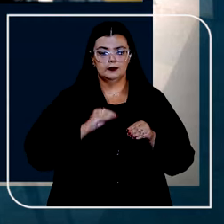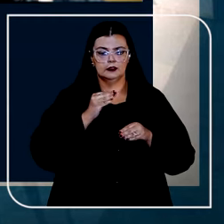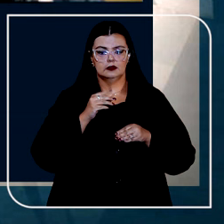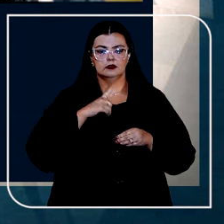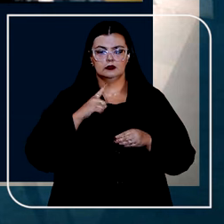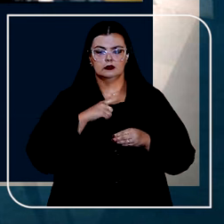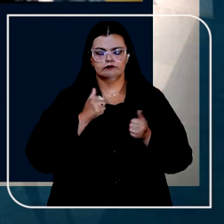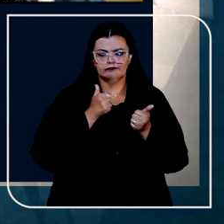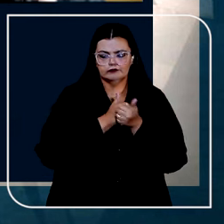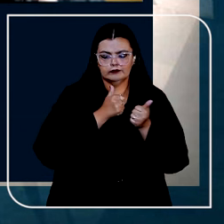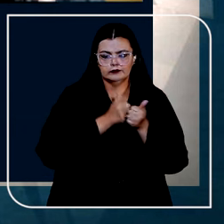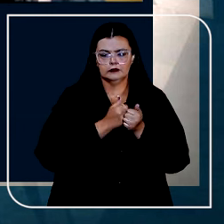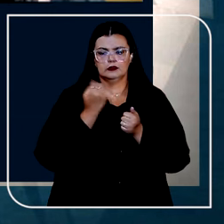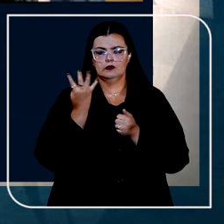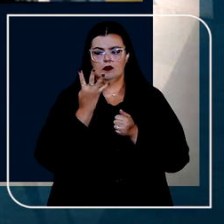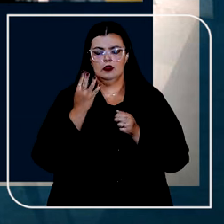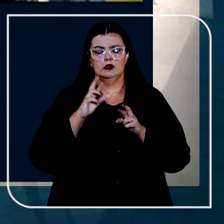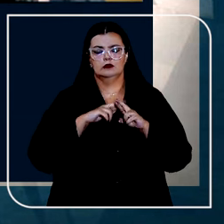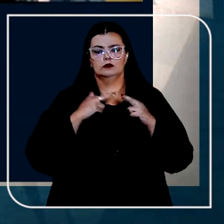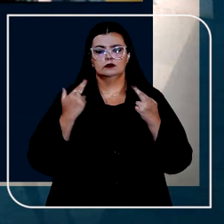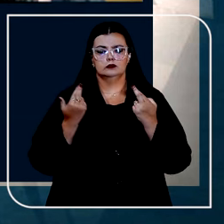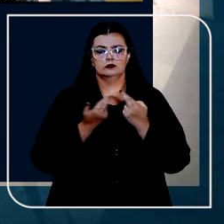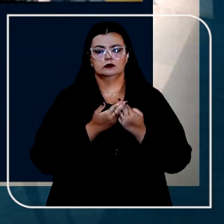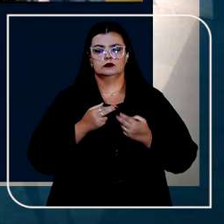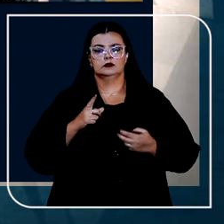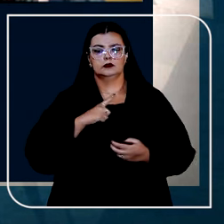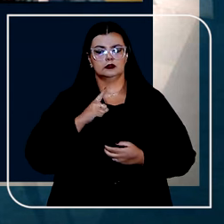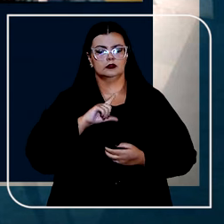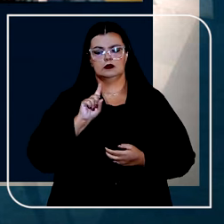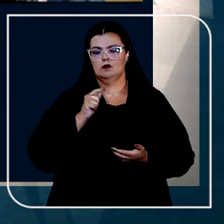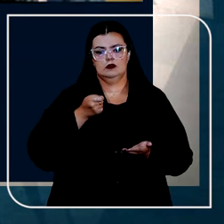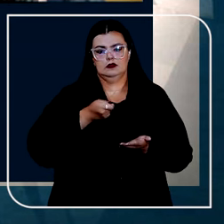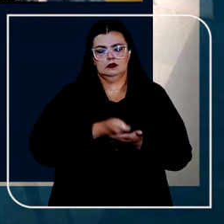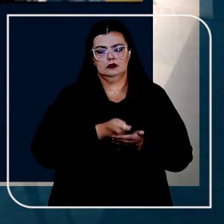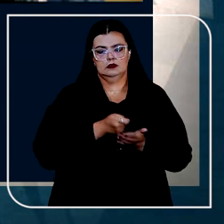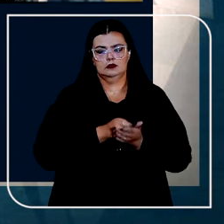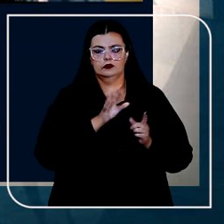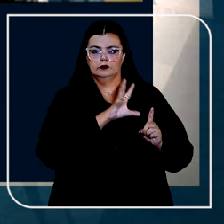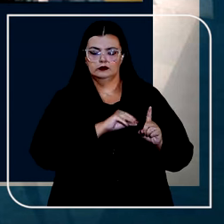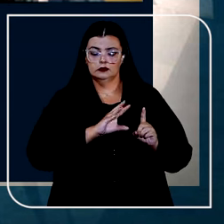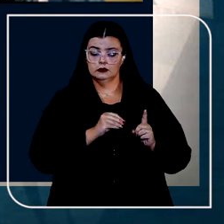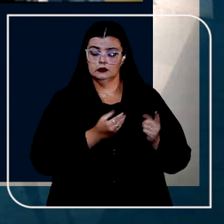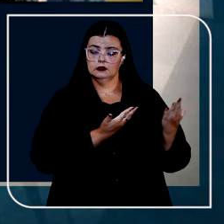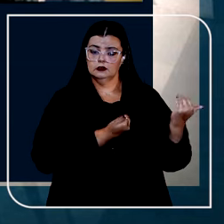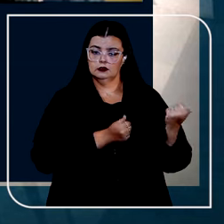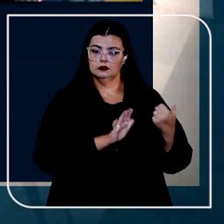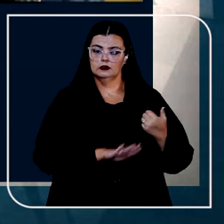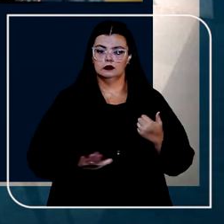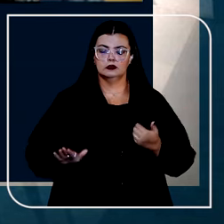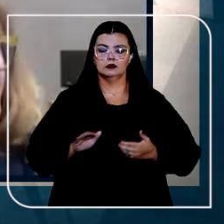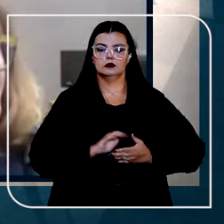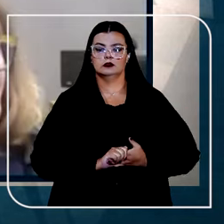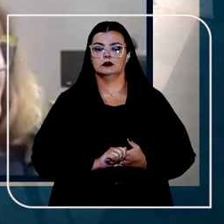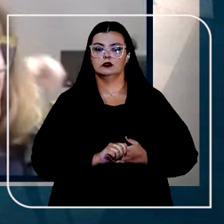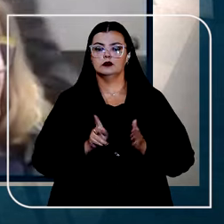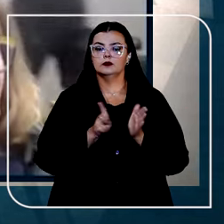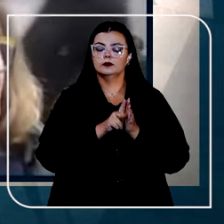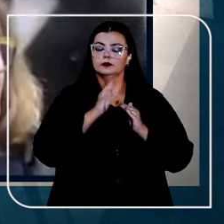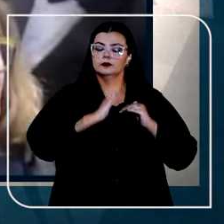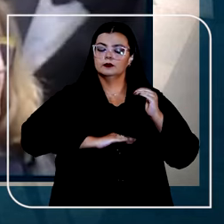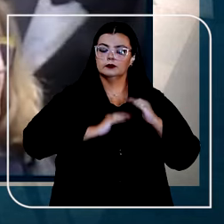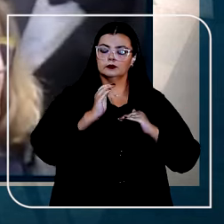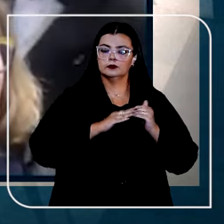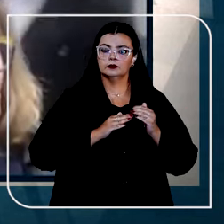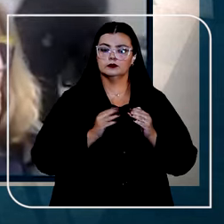teve o voto seguido por toda a quarta turma não há como exigir da vítima de abuso sexual na infância ou na adolescência que tome uma